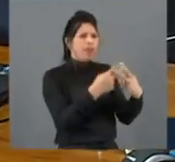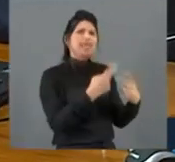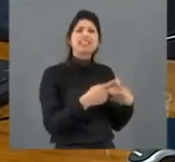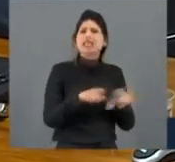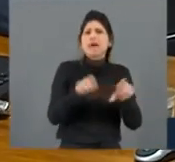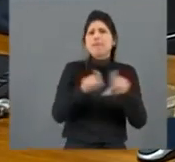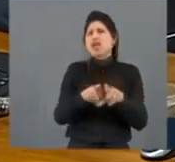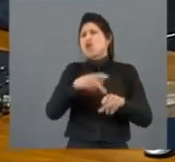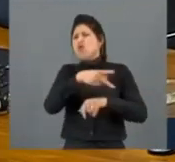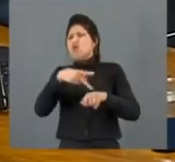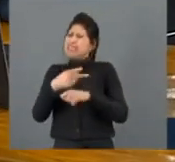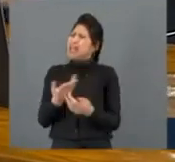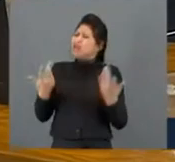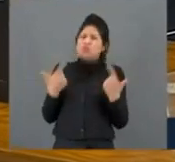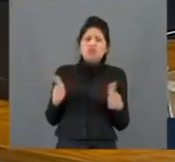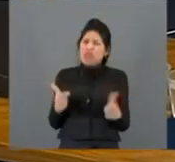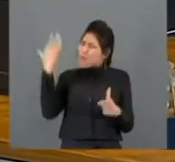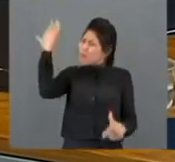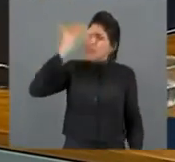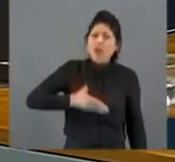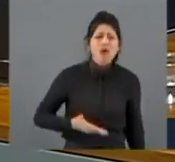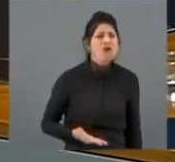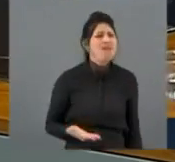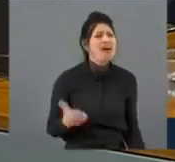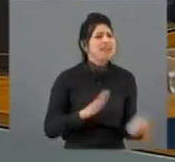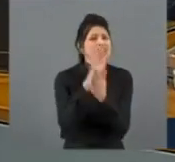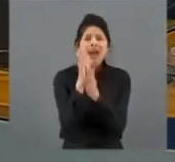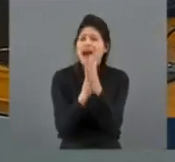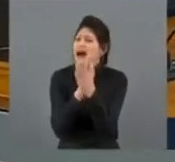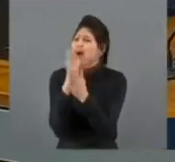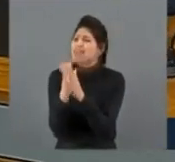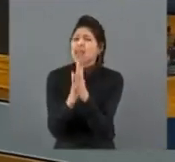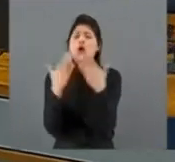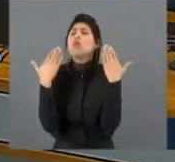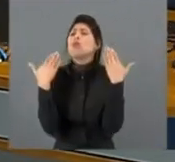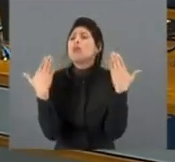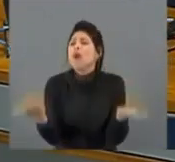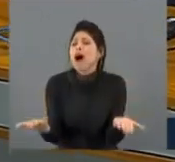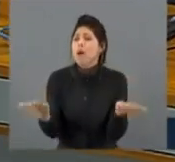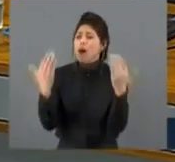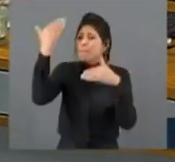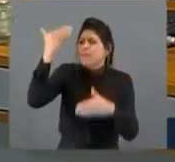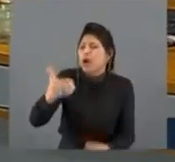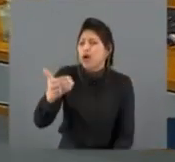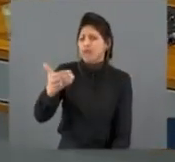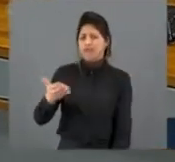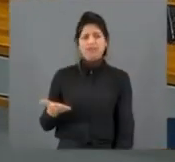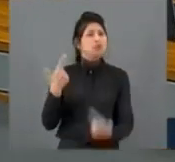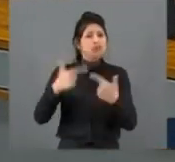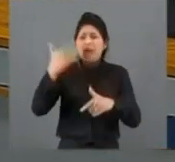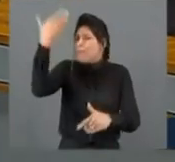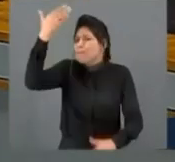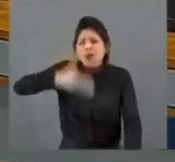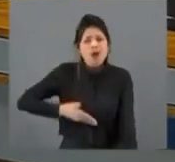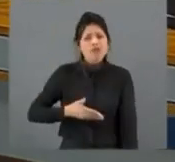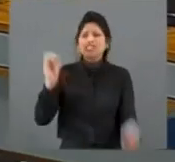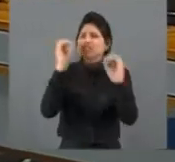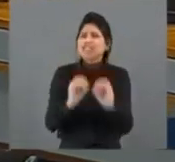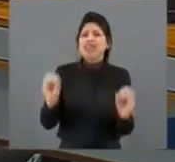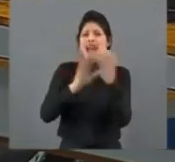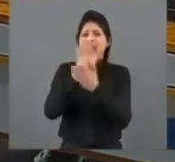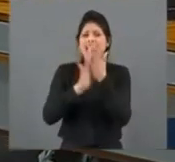não produziu uma única prova. Qual é a prova que o Estado produziu? Não é disso que o pessoal